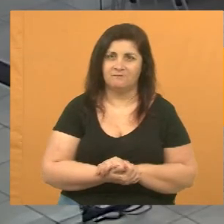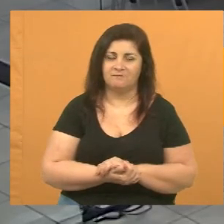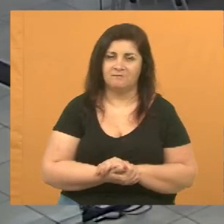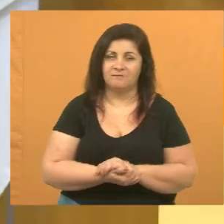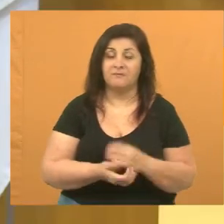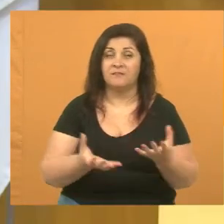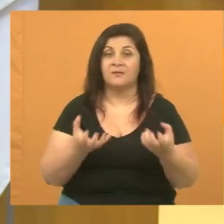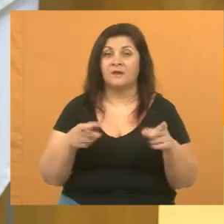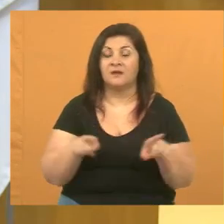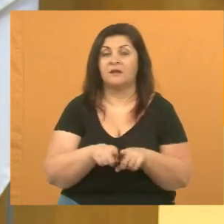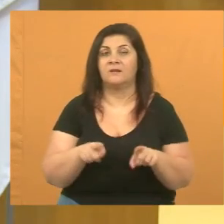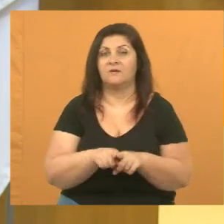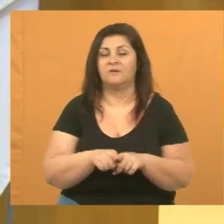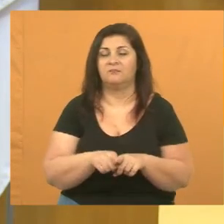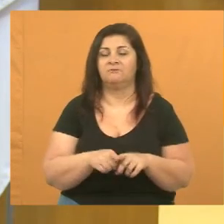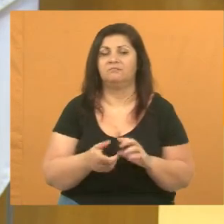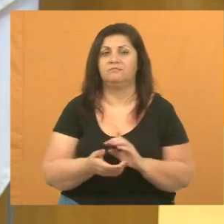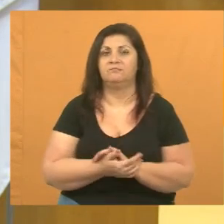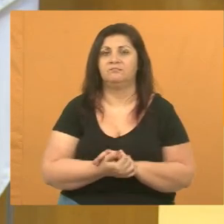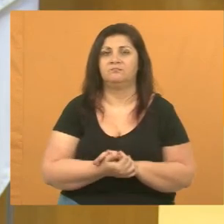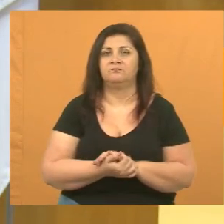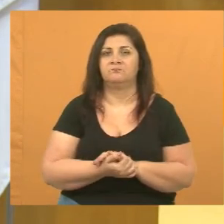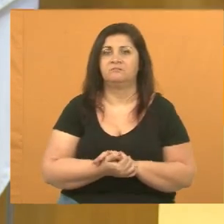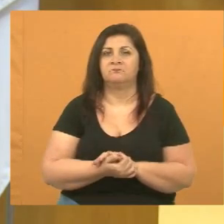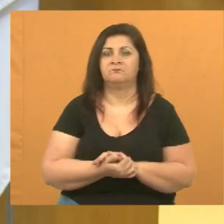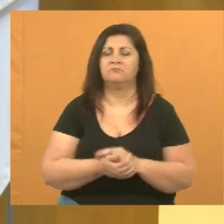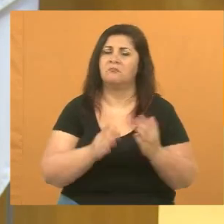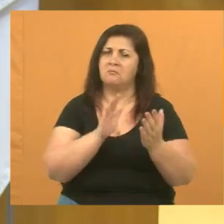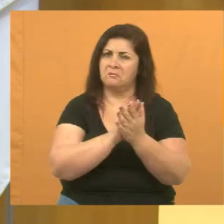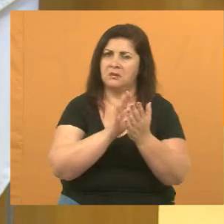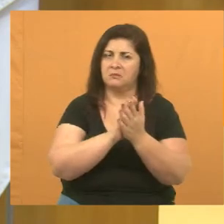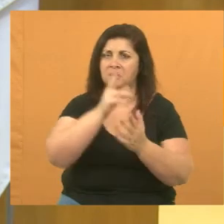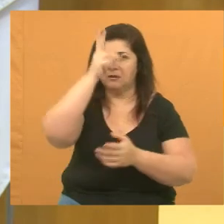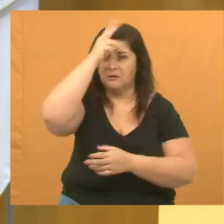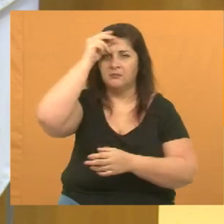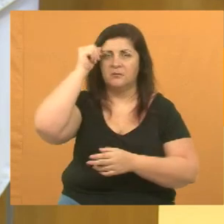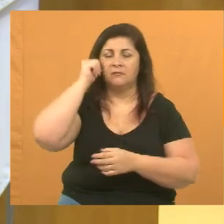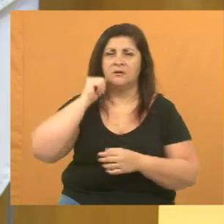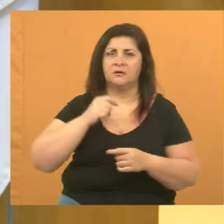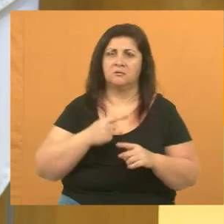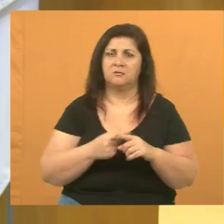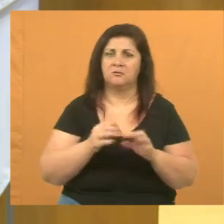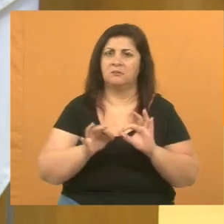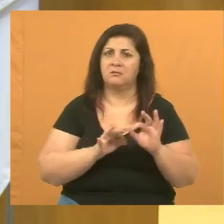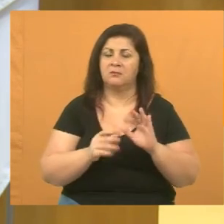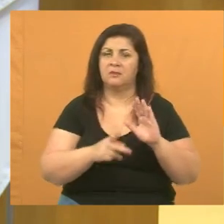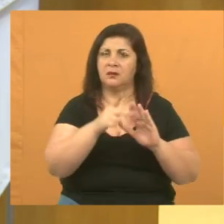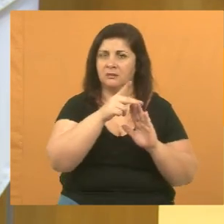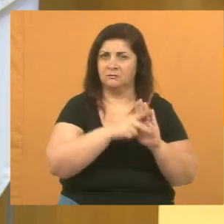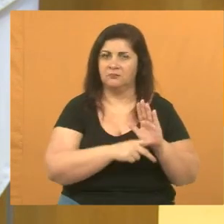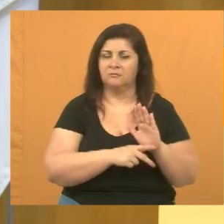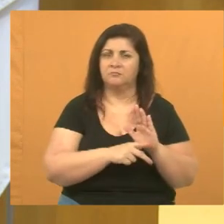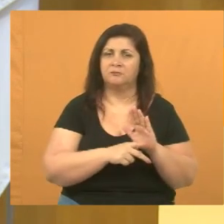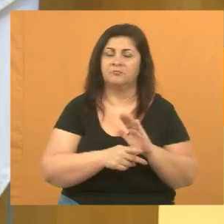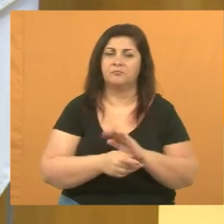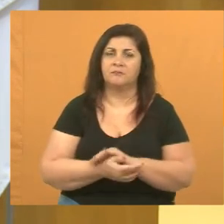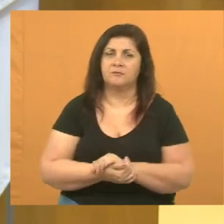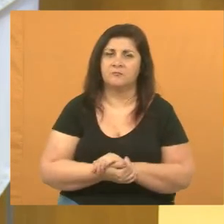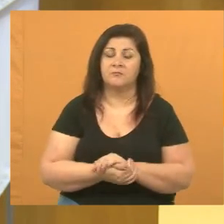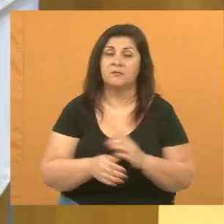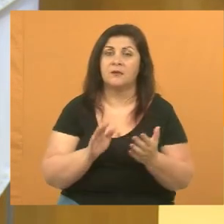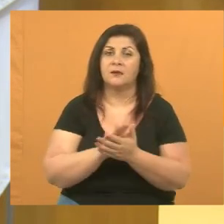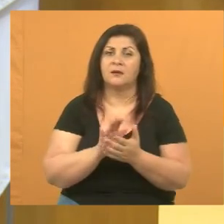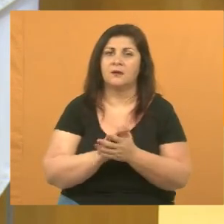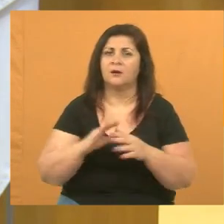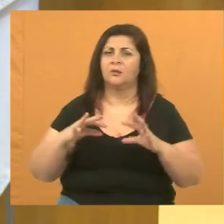Eu queria também desejar, parabenizar o prefeito Isaías por esse brilhante projeto de mandar para essa casa,